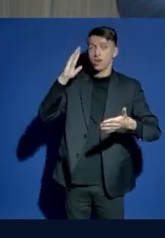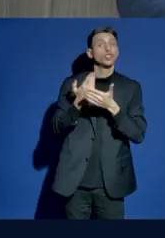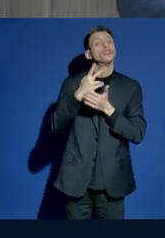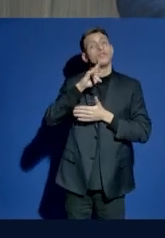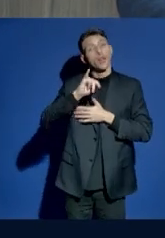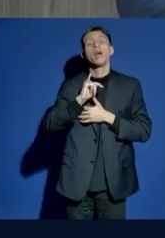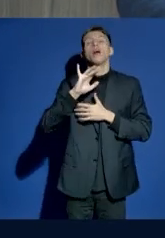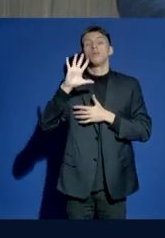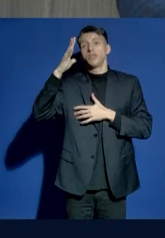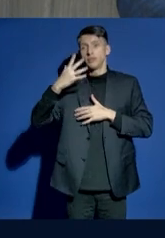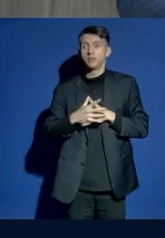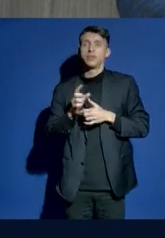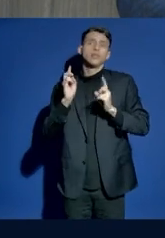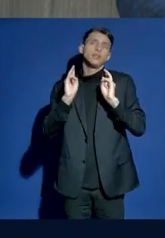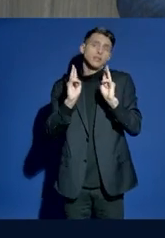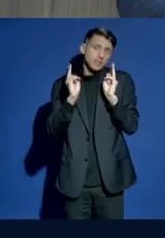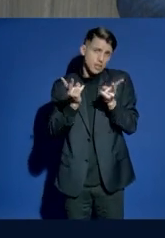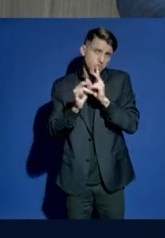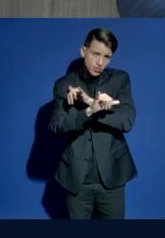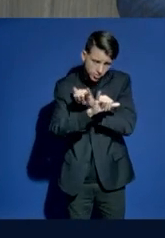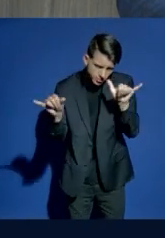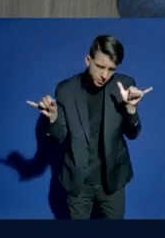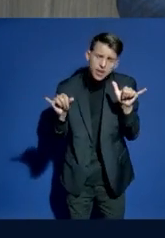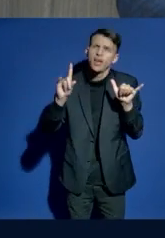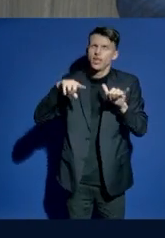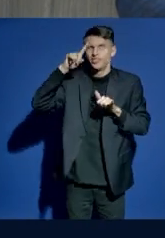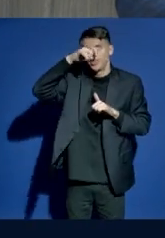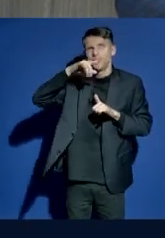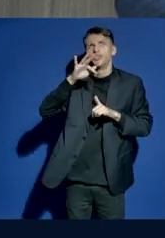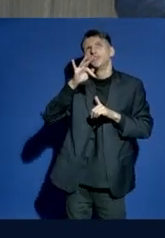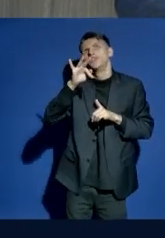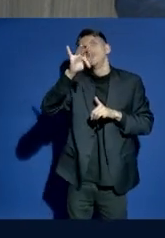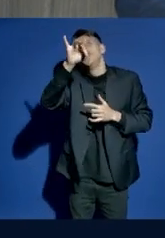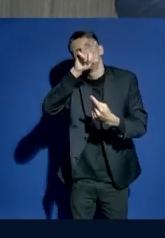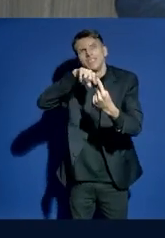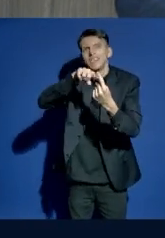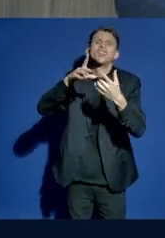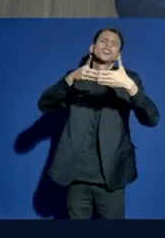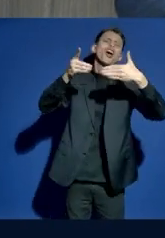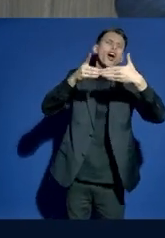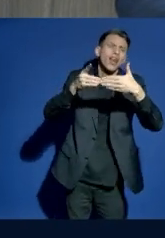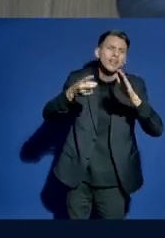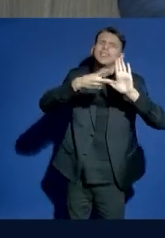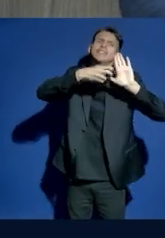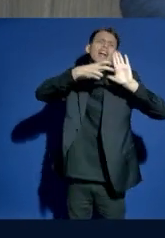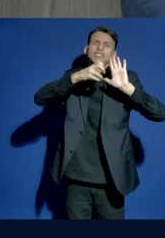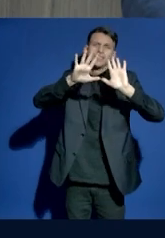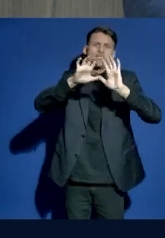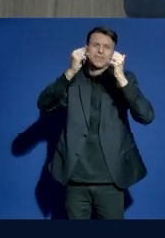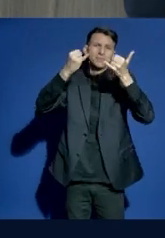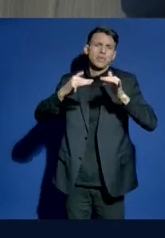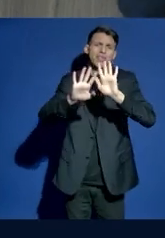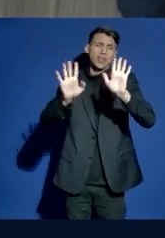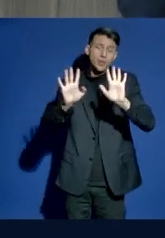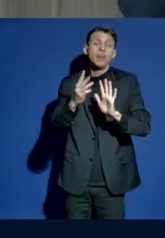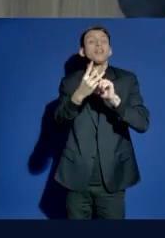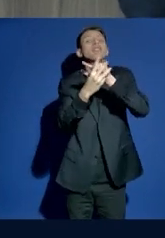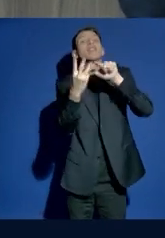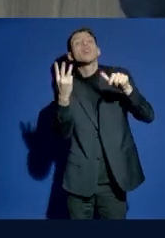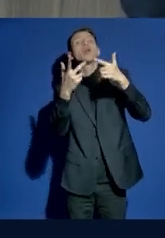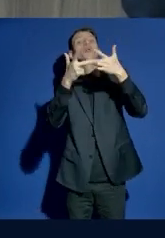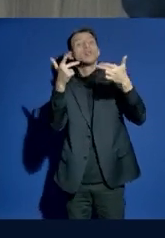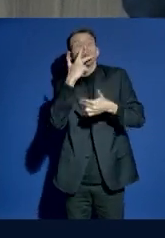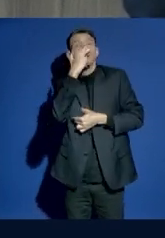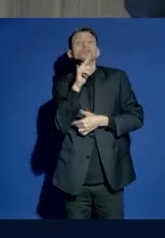vão acontecer, né? Sempre fazer previsão é muito difícil, né? Mas não vou falar nem de dólar, nem de taxa de juros, né? Vou falar de três coisas que eu acredito